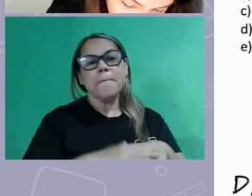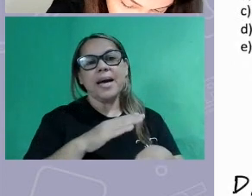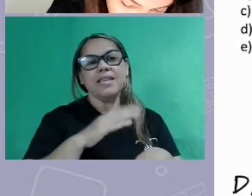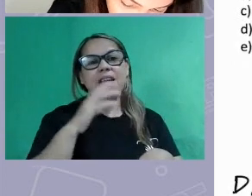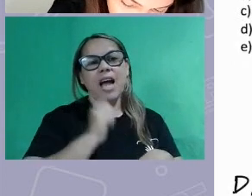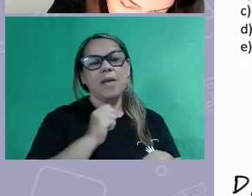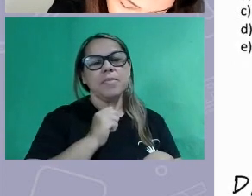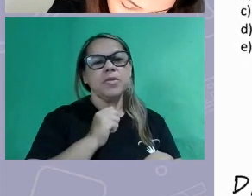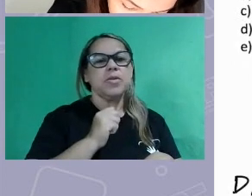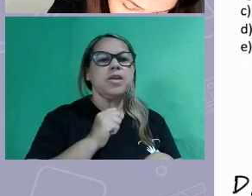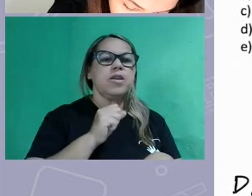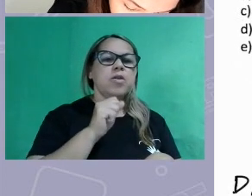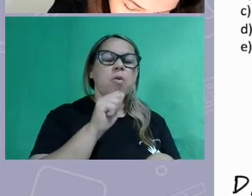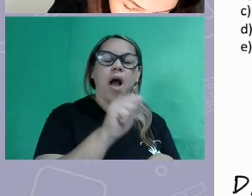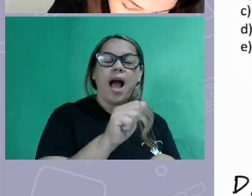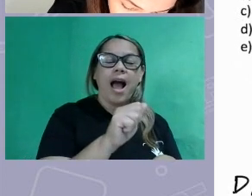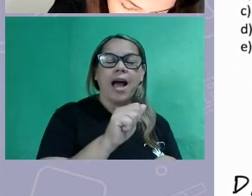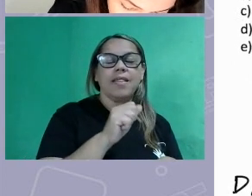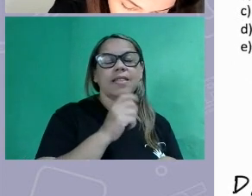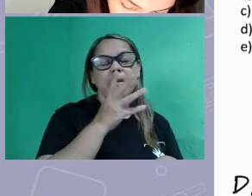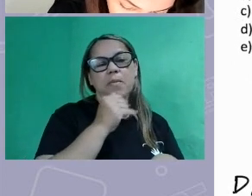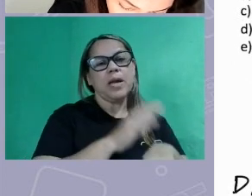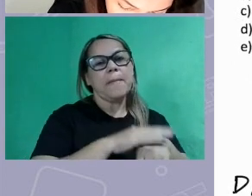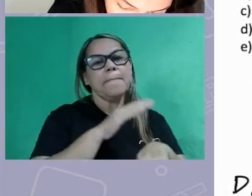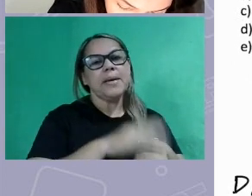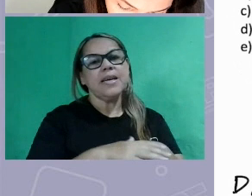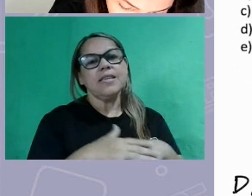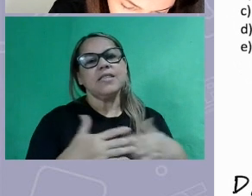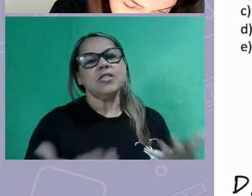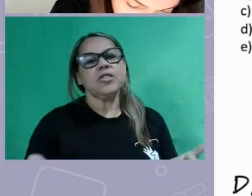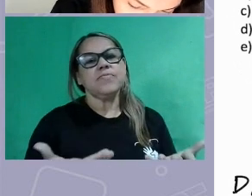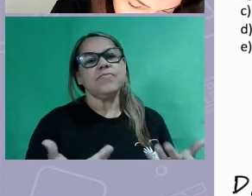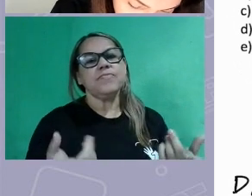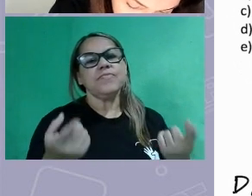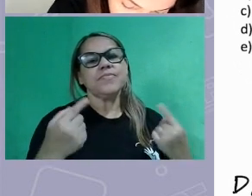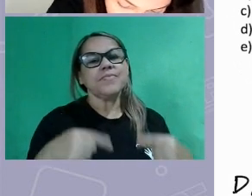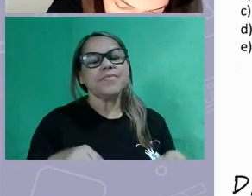perdido ó aqui vou fazer com calma o calor perdido